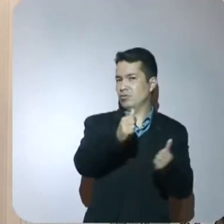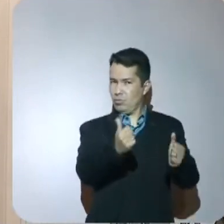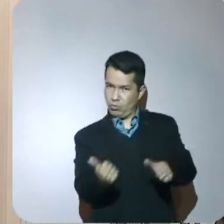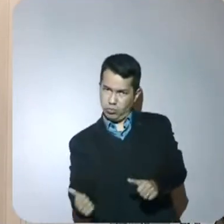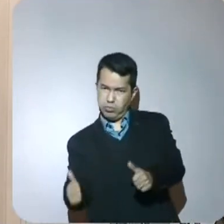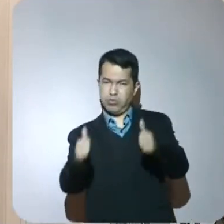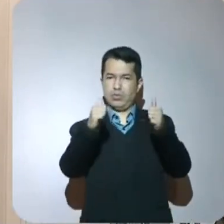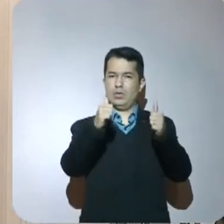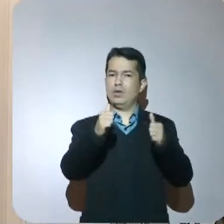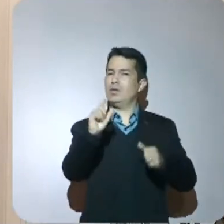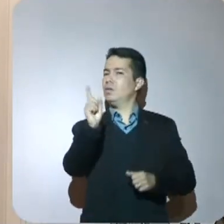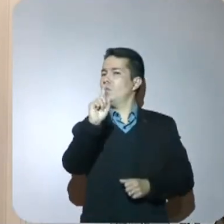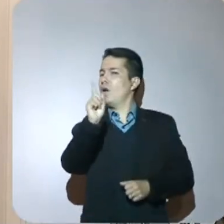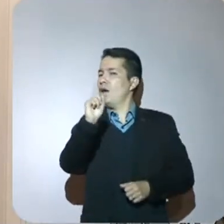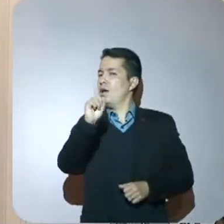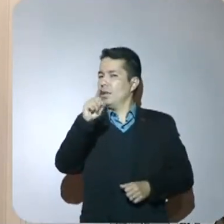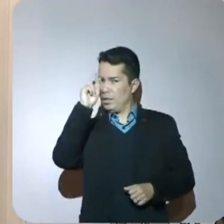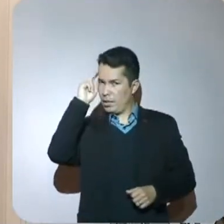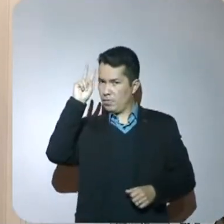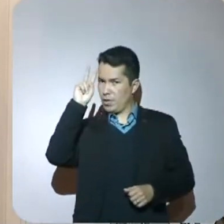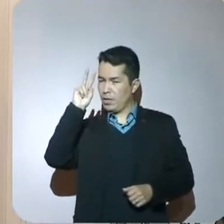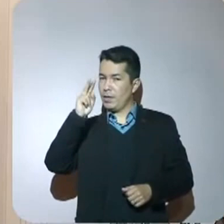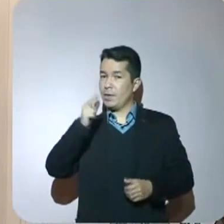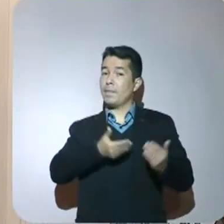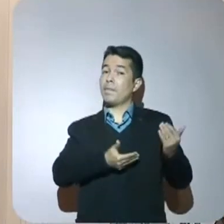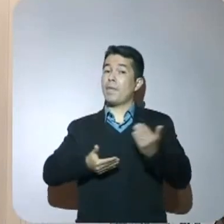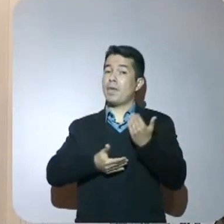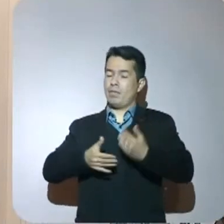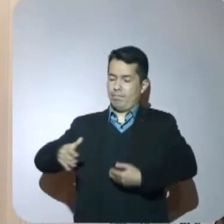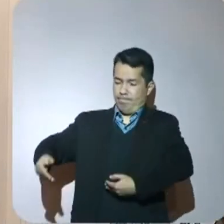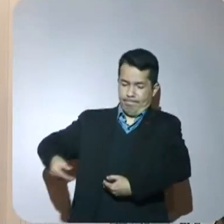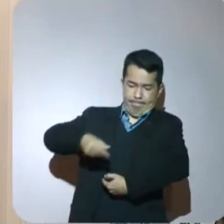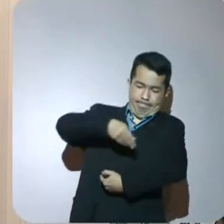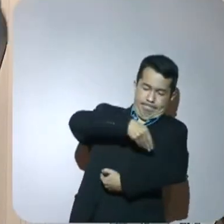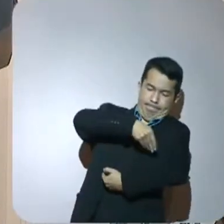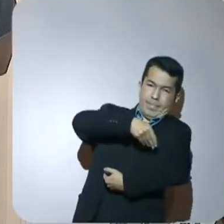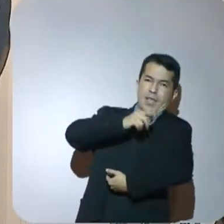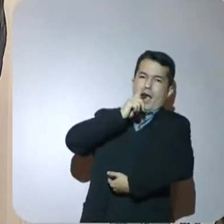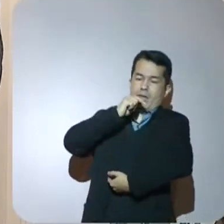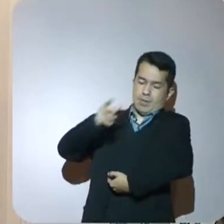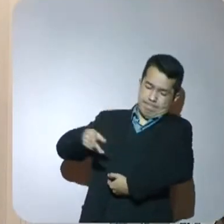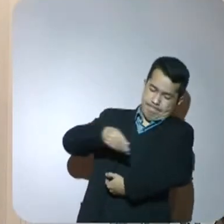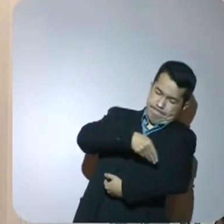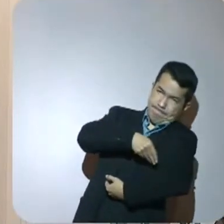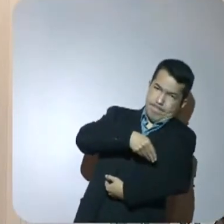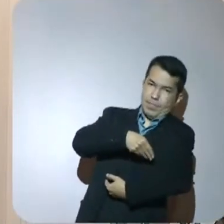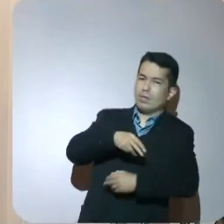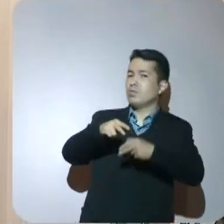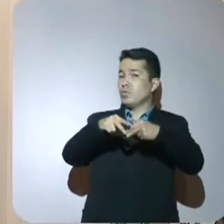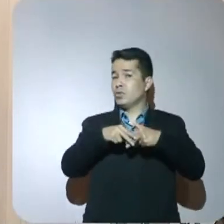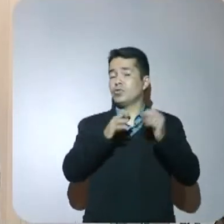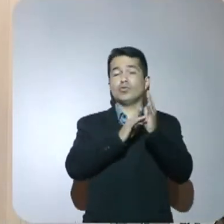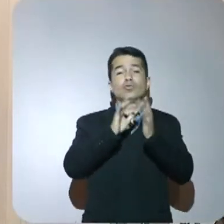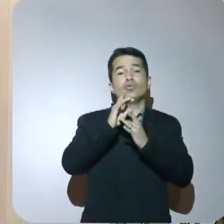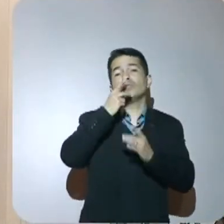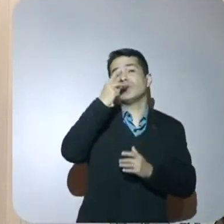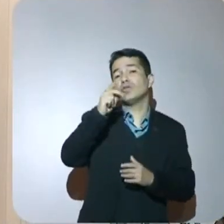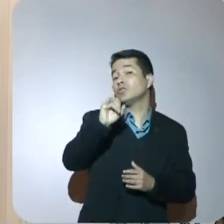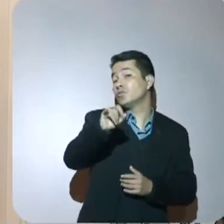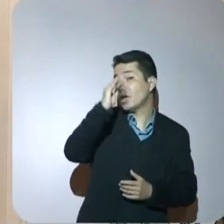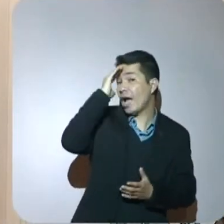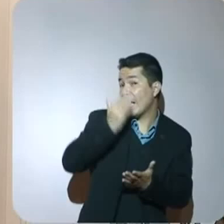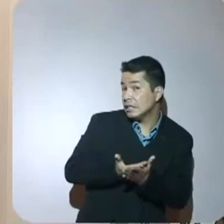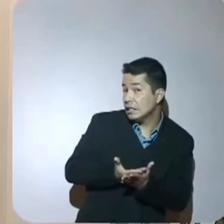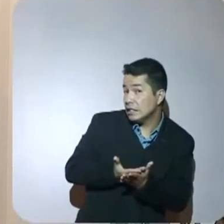nossa infância, é o batismo depois da nossa conversão. Por isso ele diz, quem crê, seja batizado. Então está na